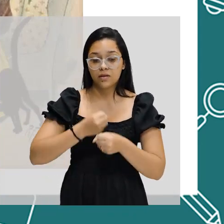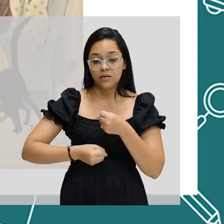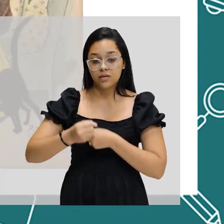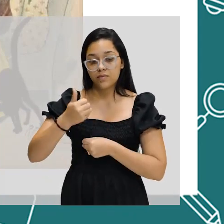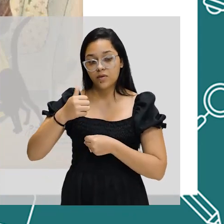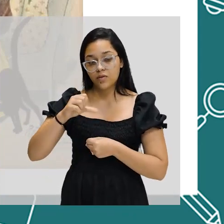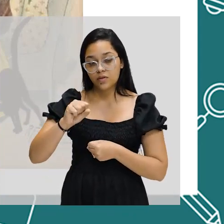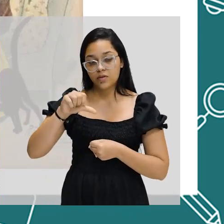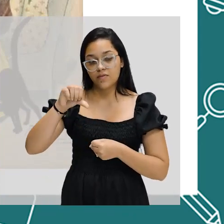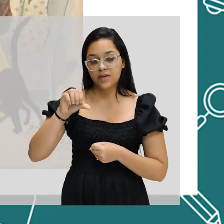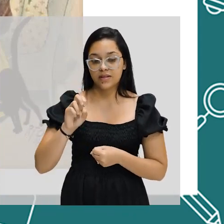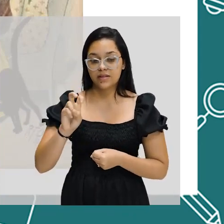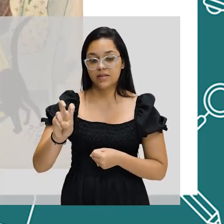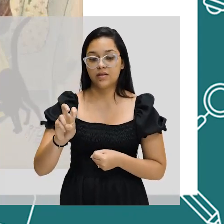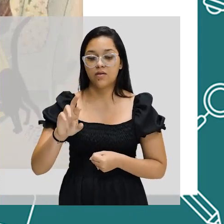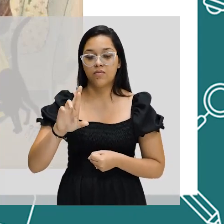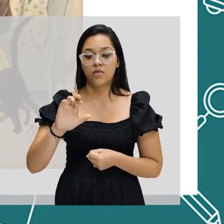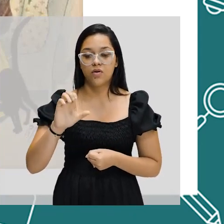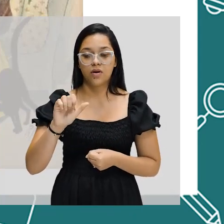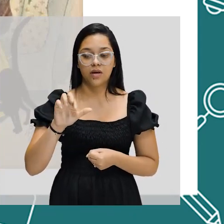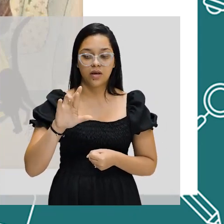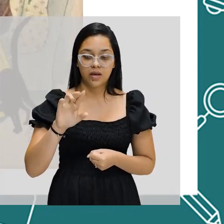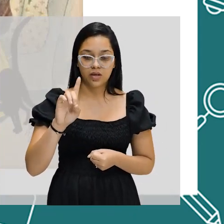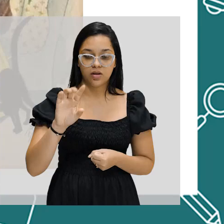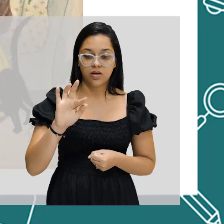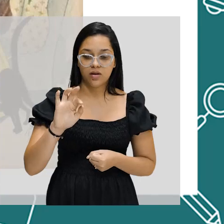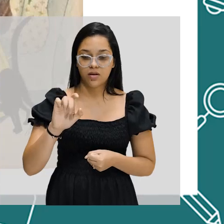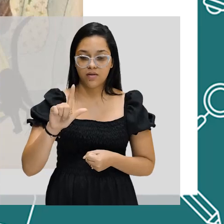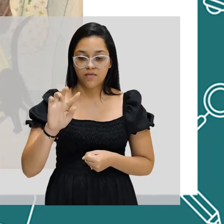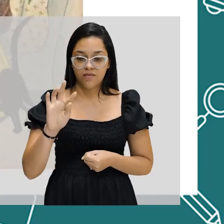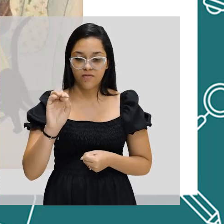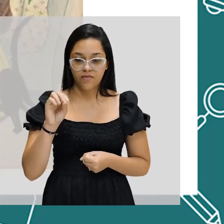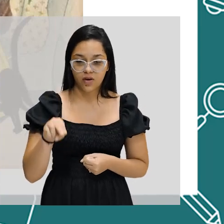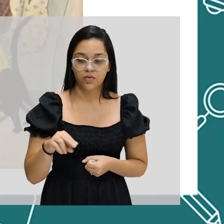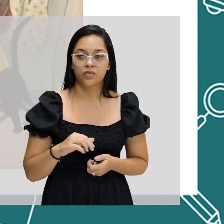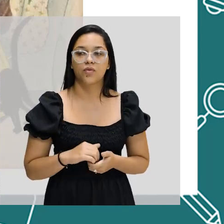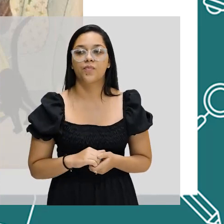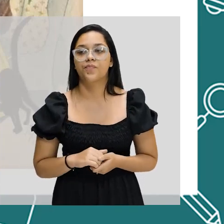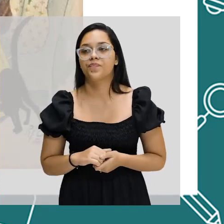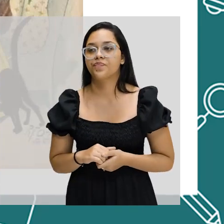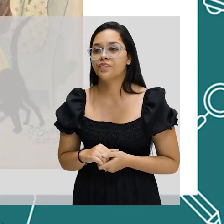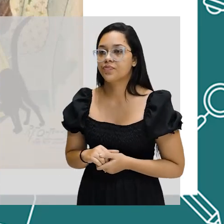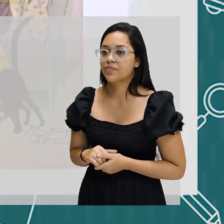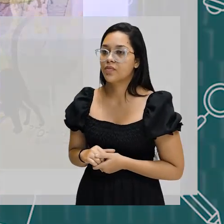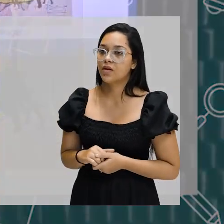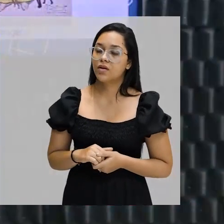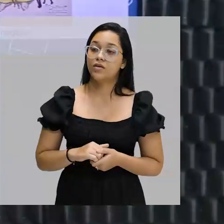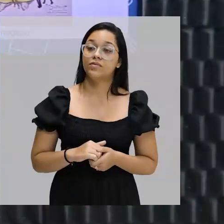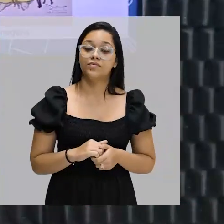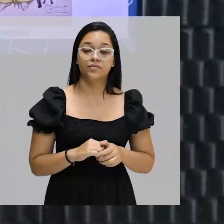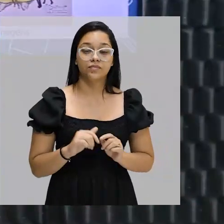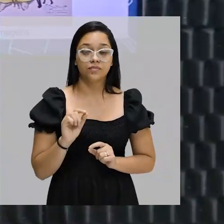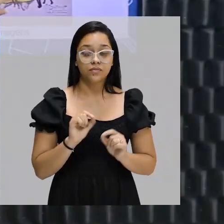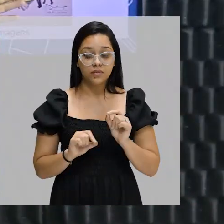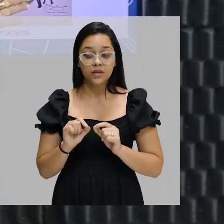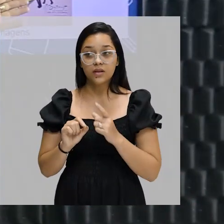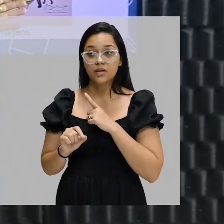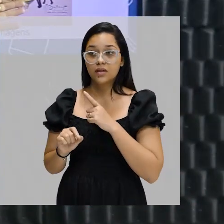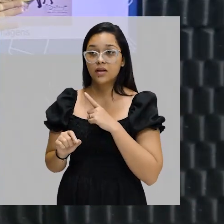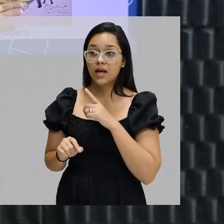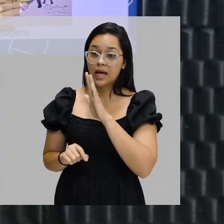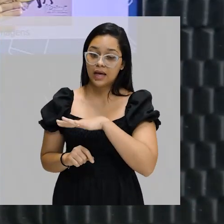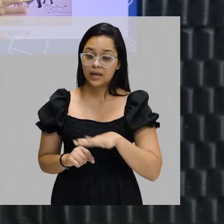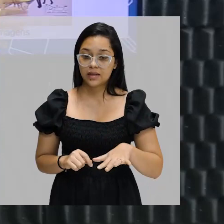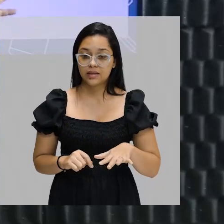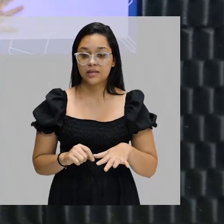1995 por Richard felton ou counts que é a